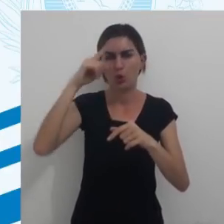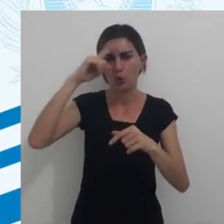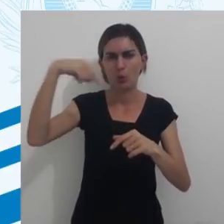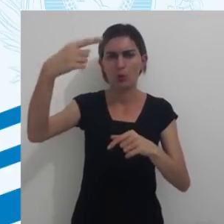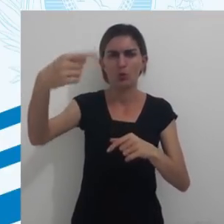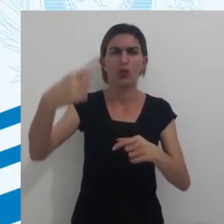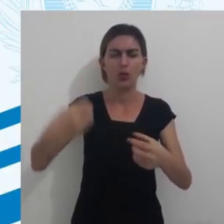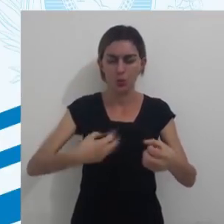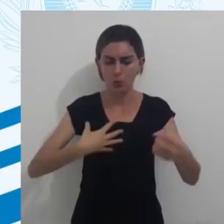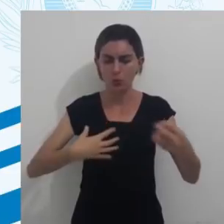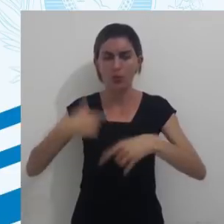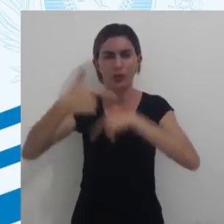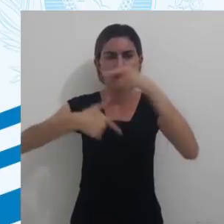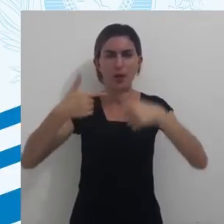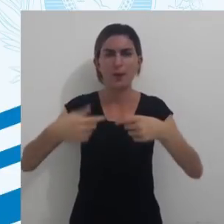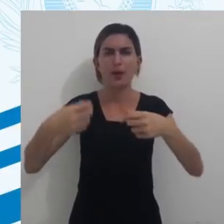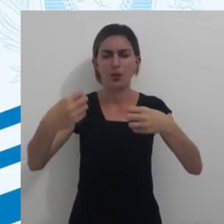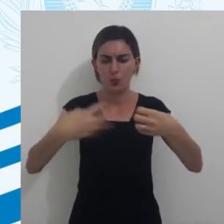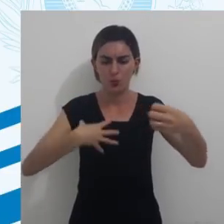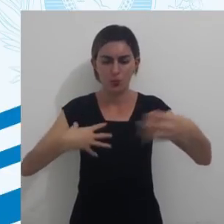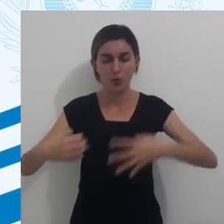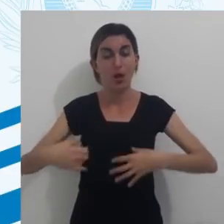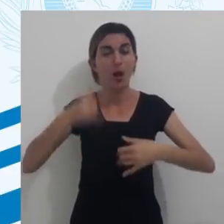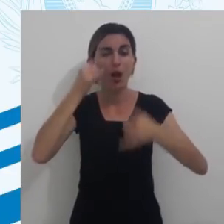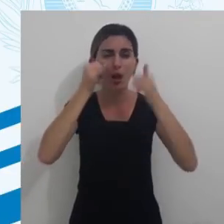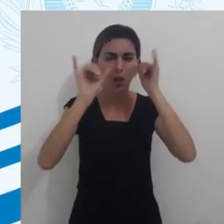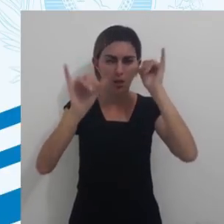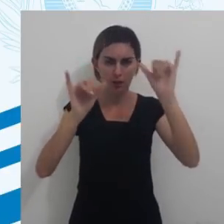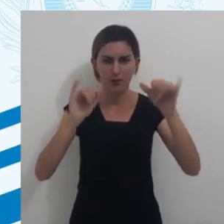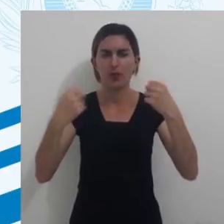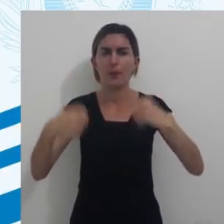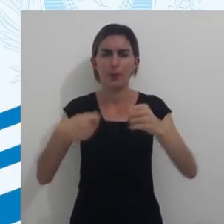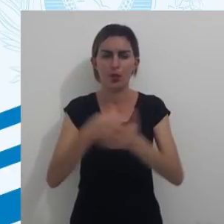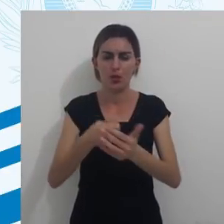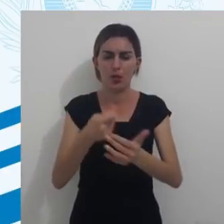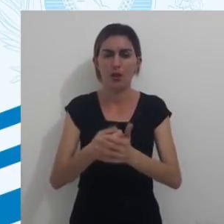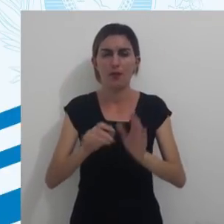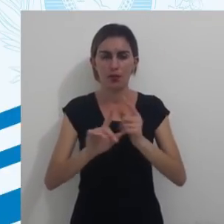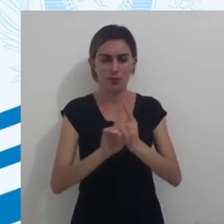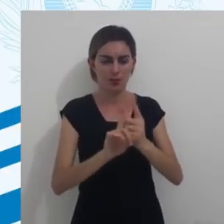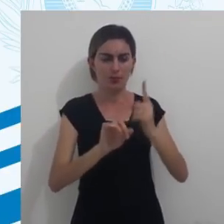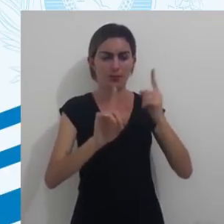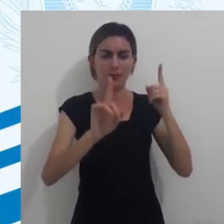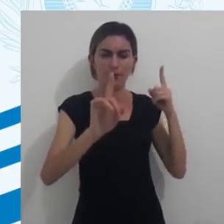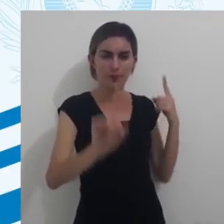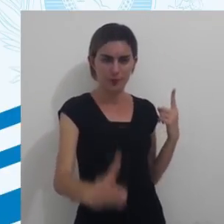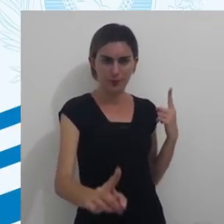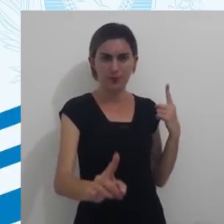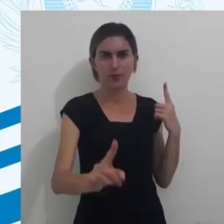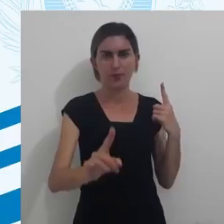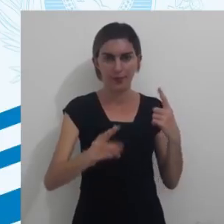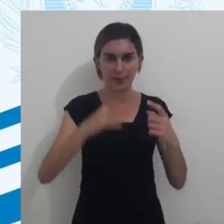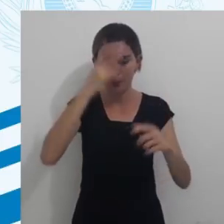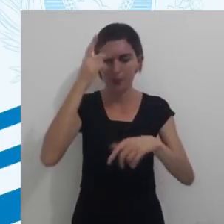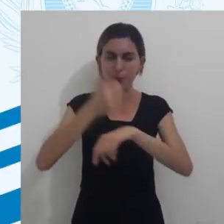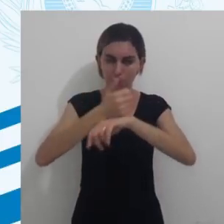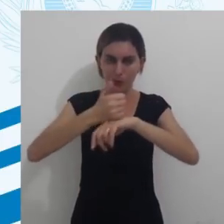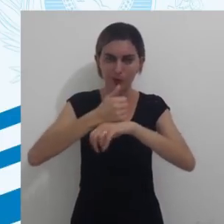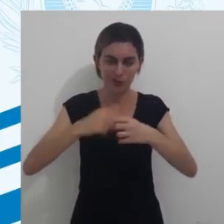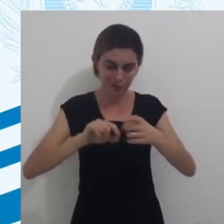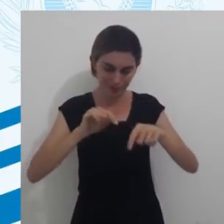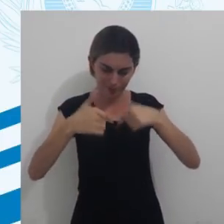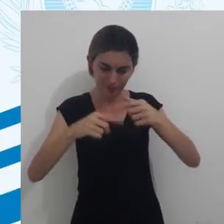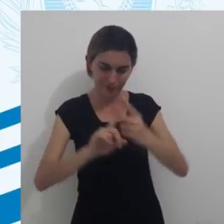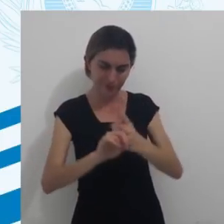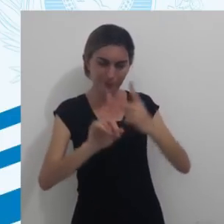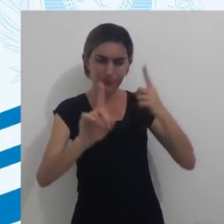radiografias por dia. Para evitar a exposição desnecessária, deve-se ficar o mais distante possível no